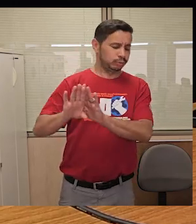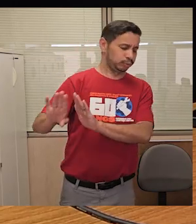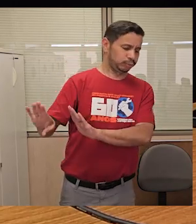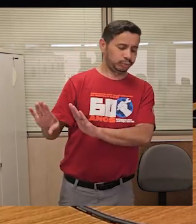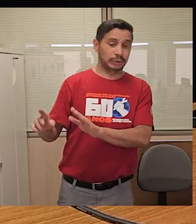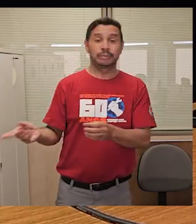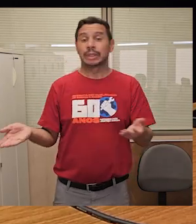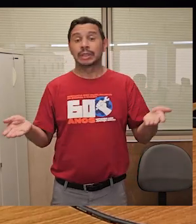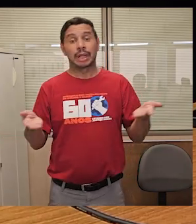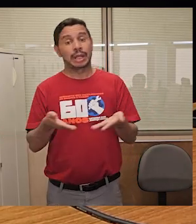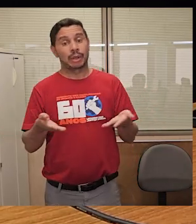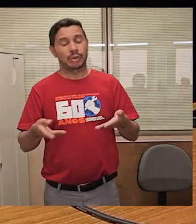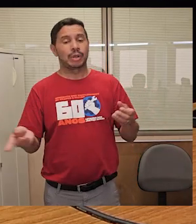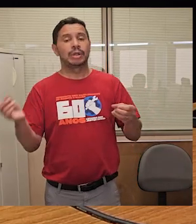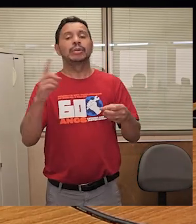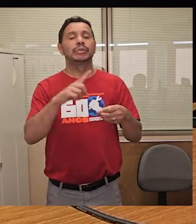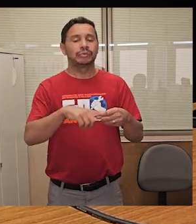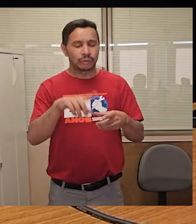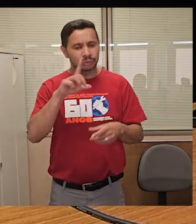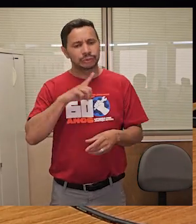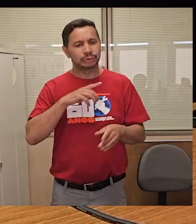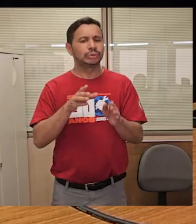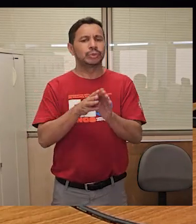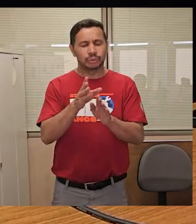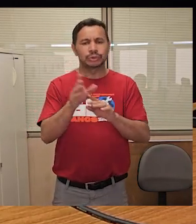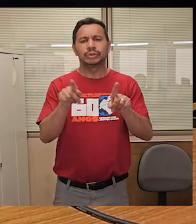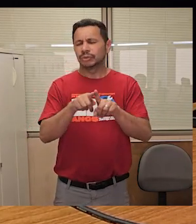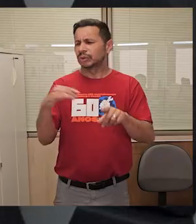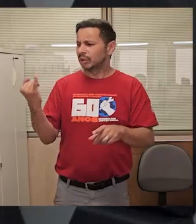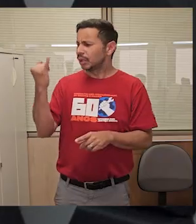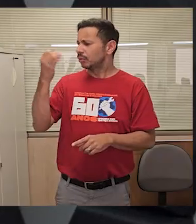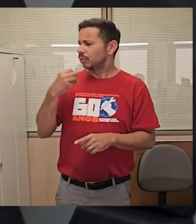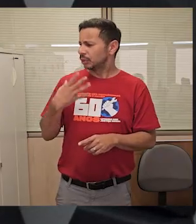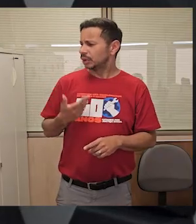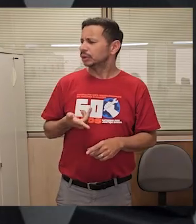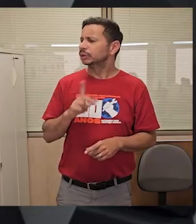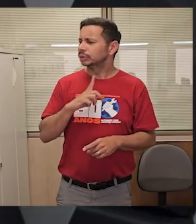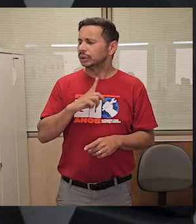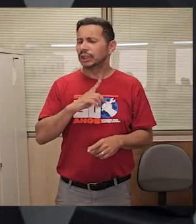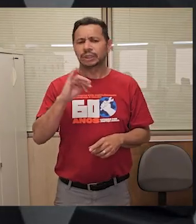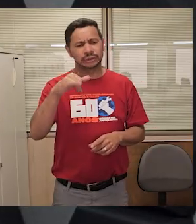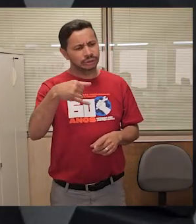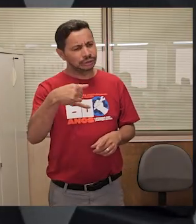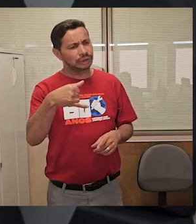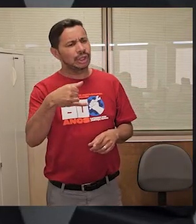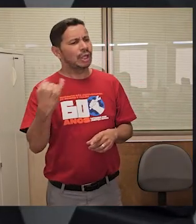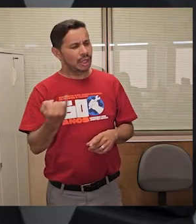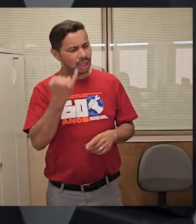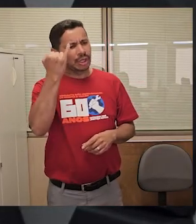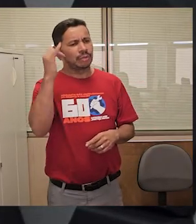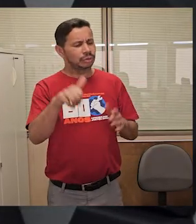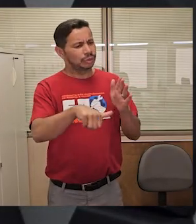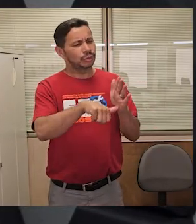de a gente ter um conselho? É importante para a sociedade mesmo? Com certeza é. Né? Primeiro, que eu acho que é uma